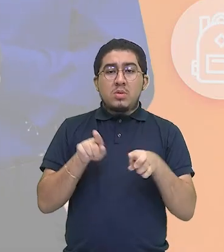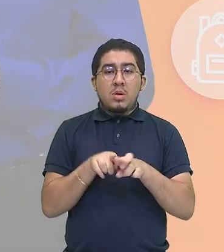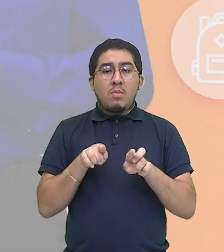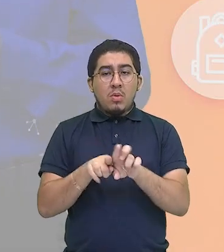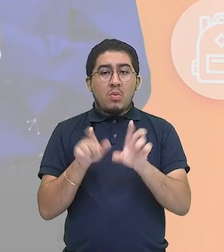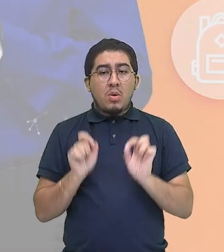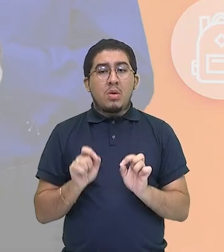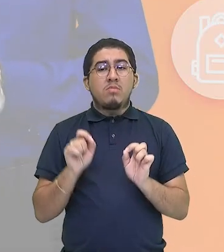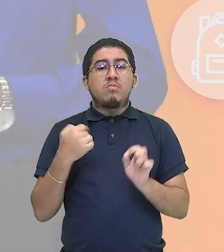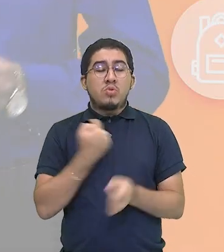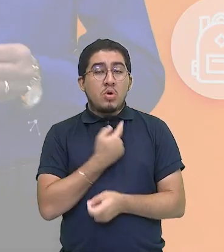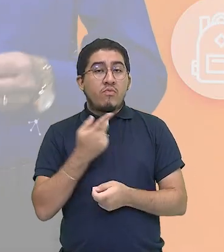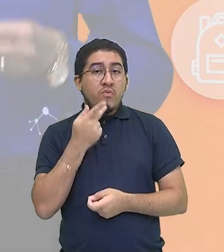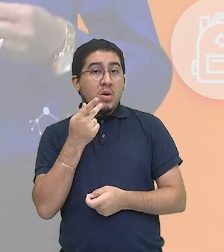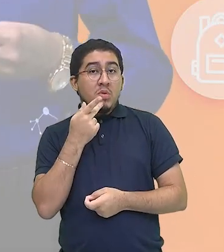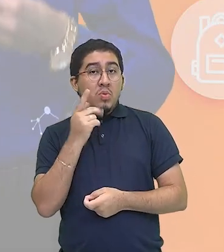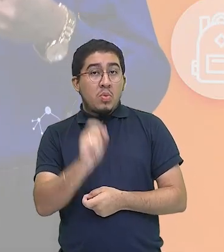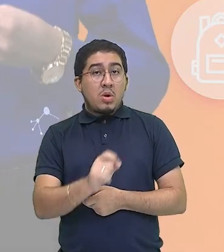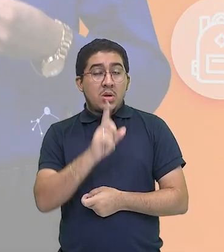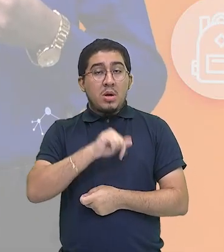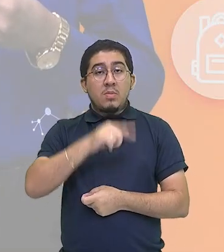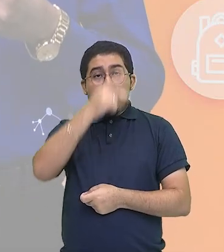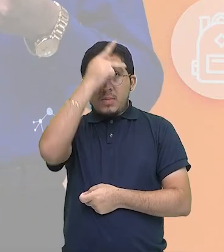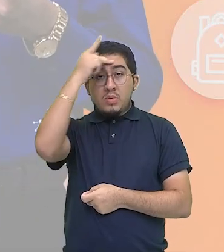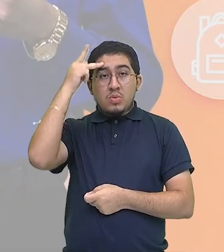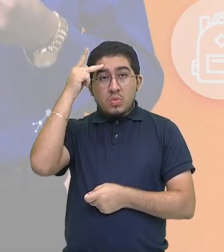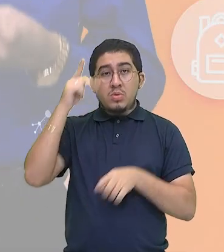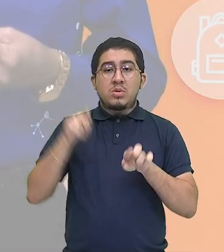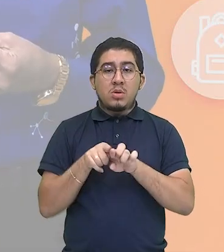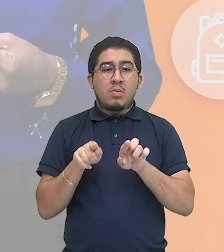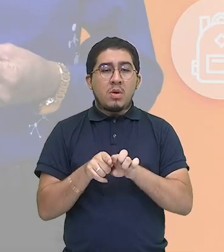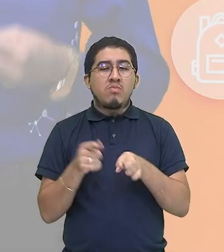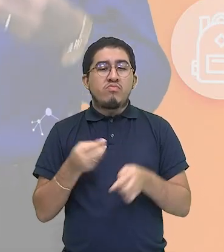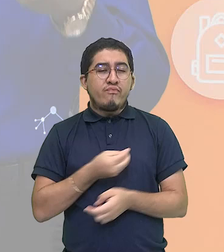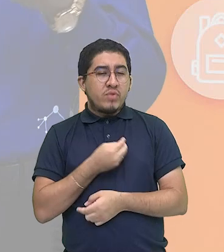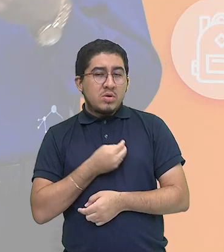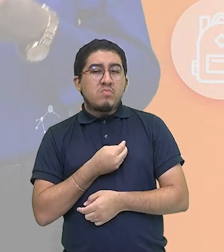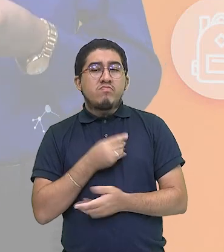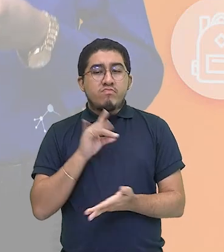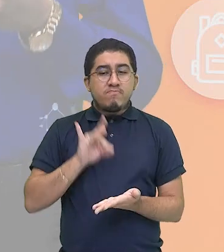como estamos aqui falando, das pessoas que vivem